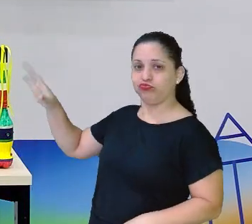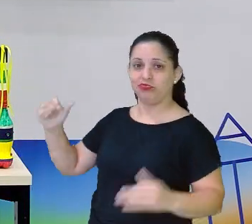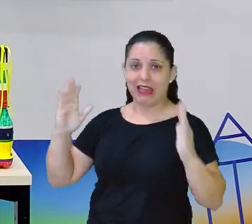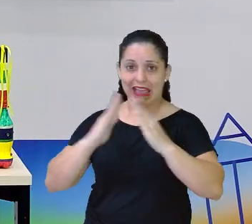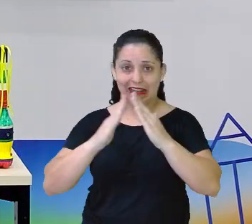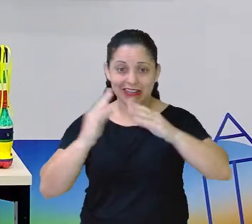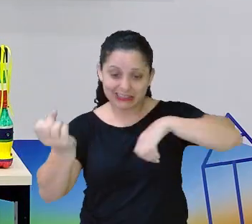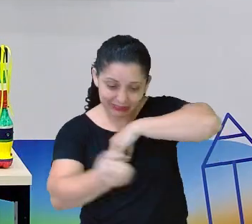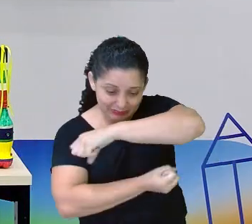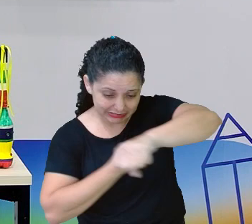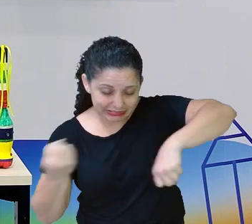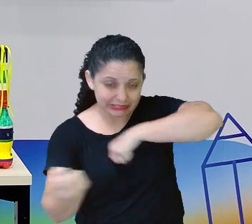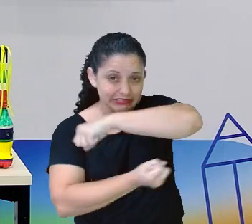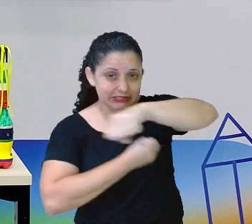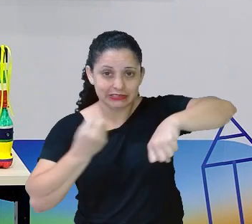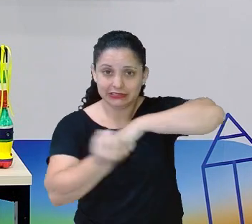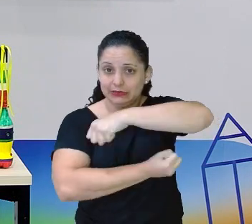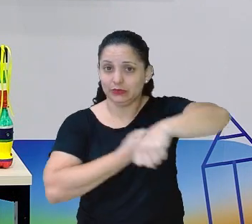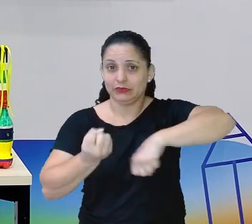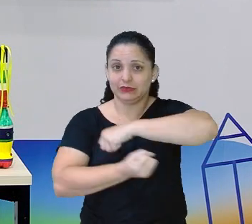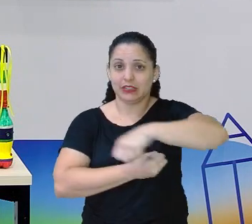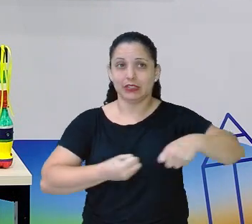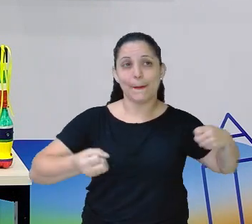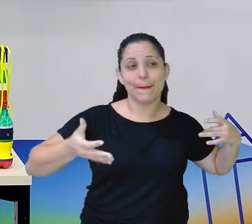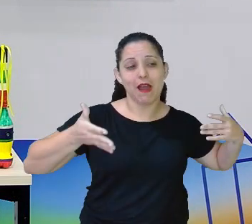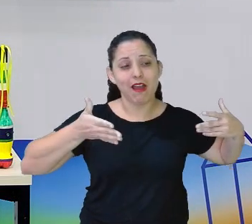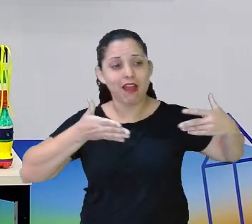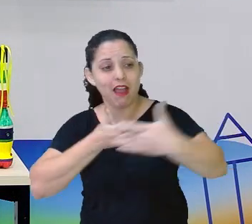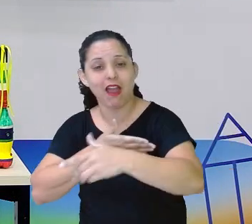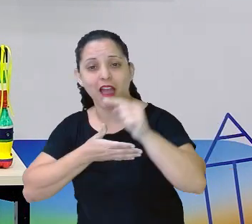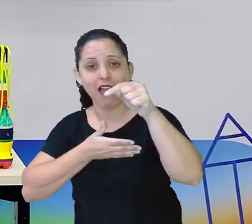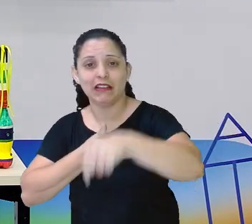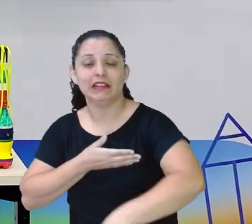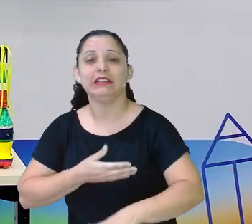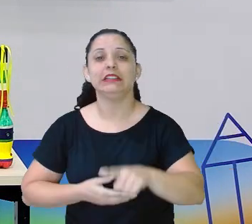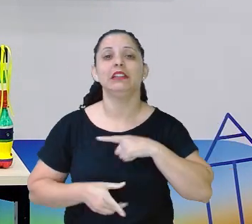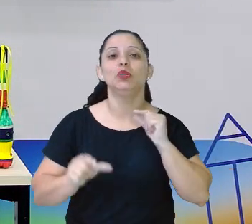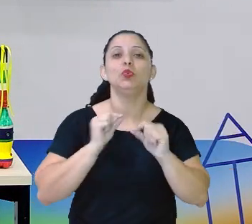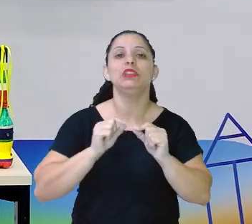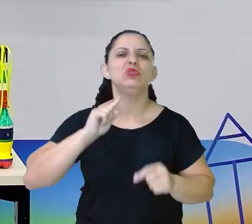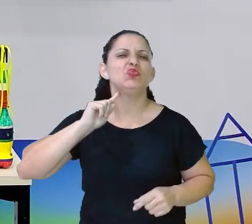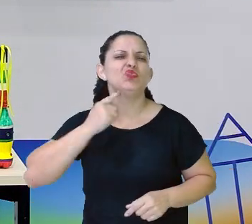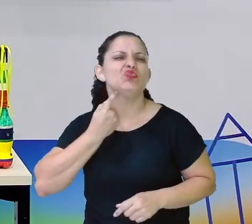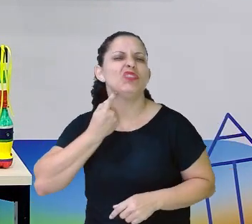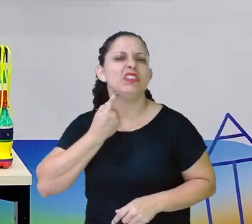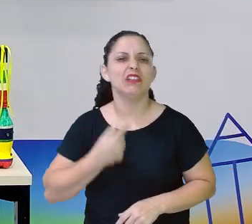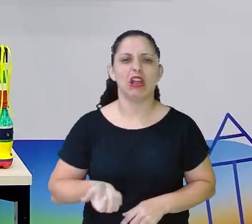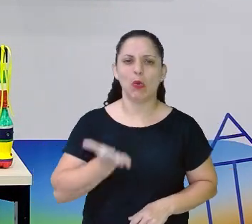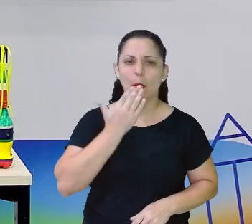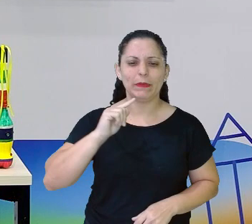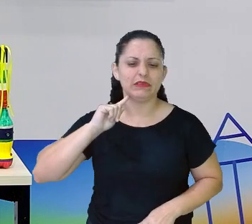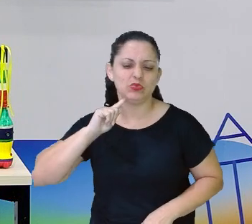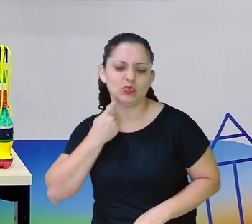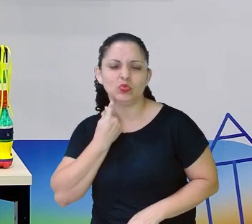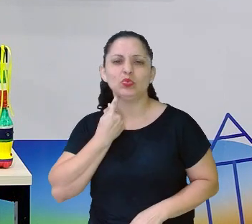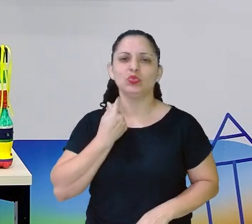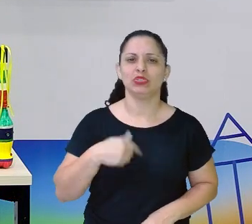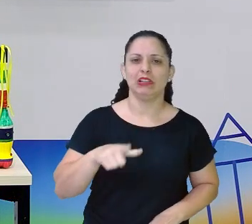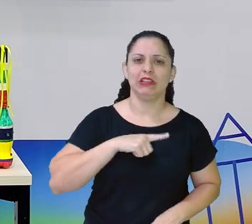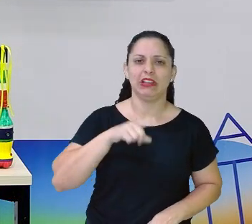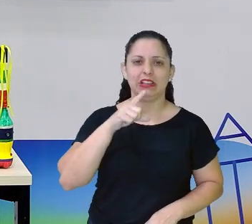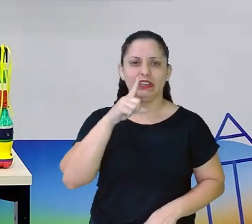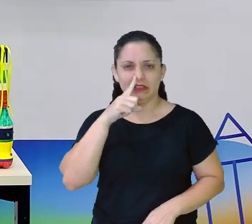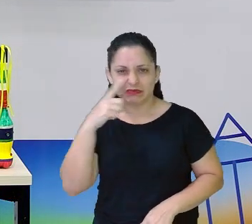ela vai ficar bagunçada. Com o passar do tempo, vai começar a surgir insetos aí, porque vai ter resto de comida no chão,